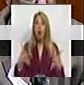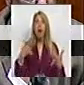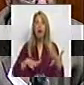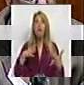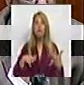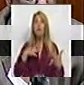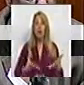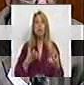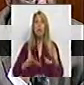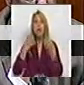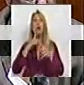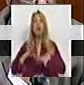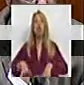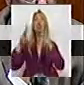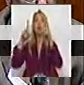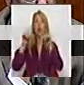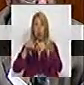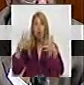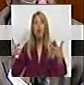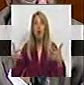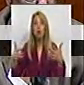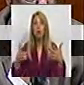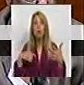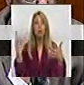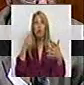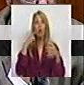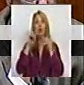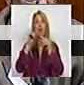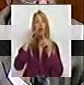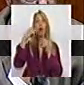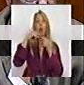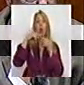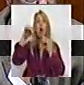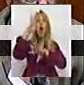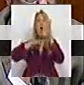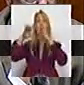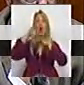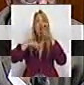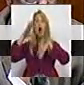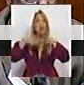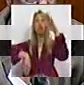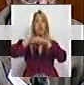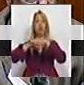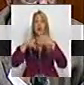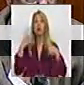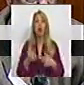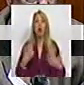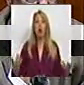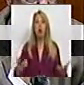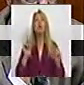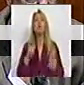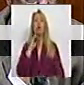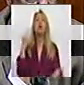tanto crescimento, que hoje estaríamos na ponta da Europa. O que é que aconteceu? É que, de facto, esse orçamento